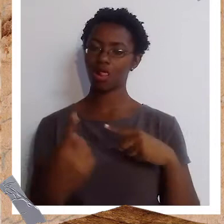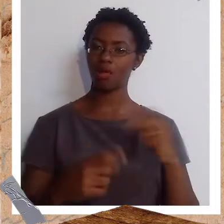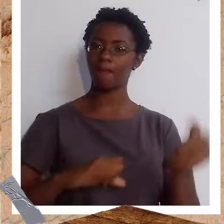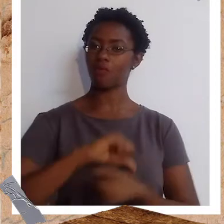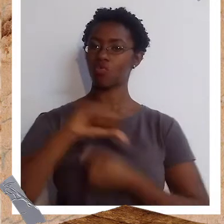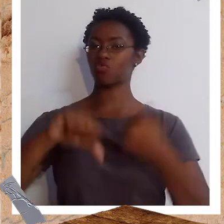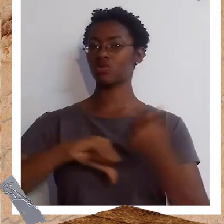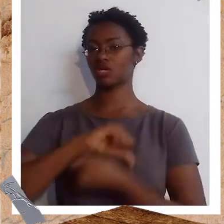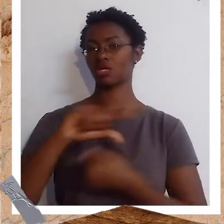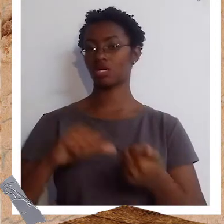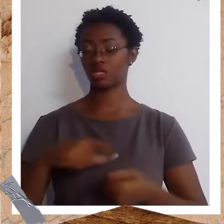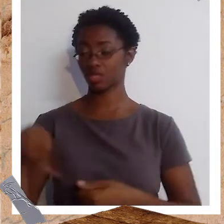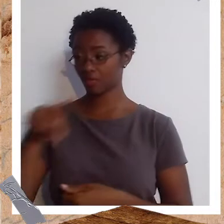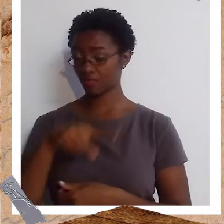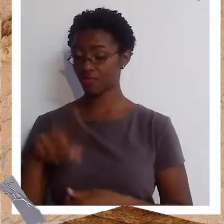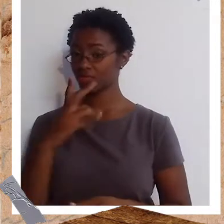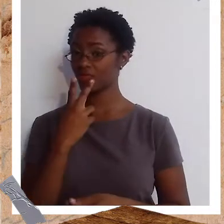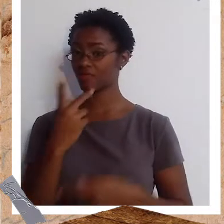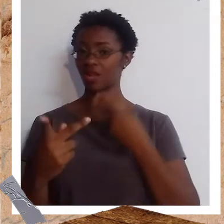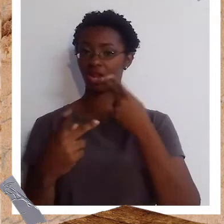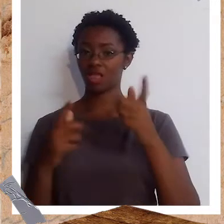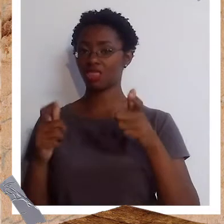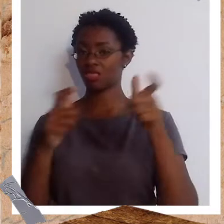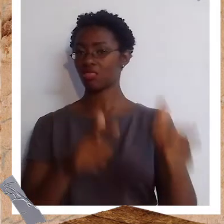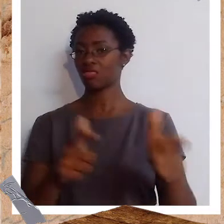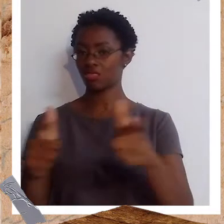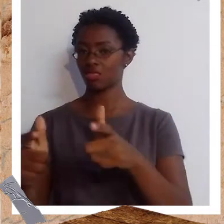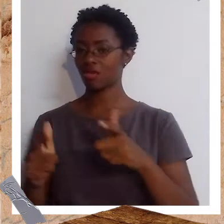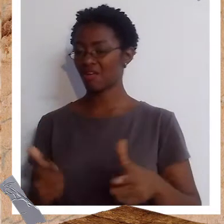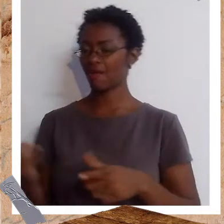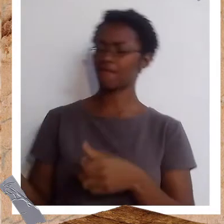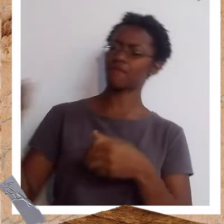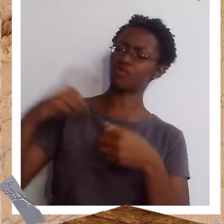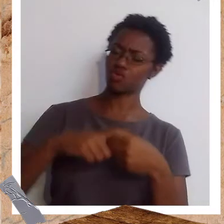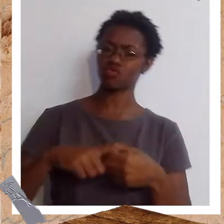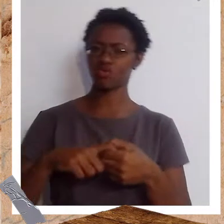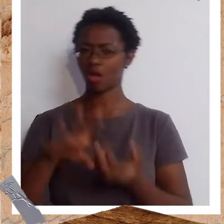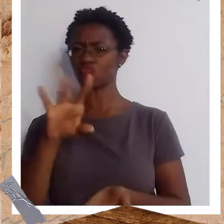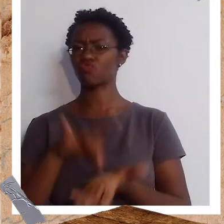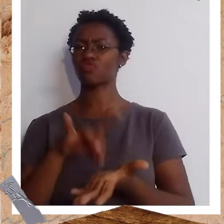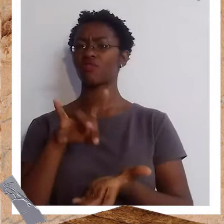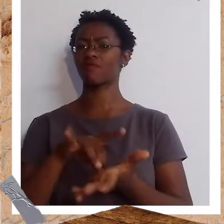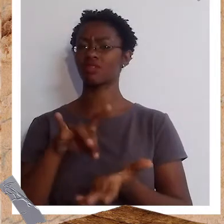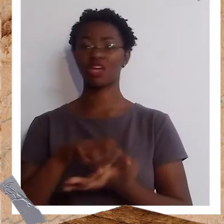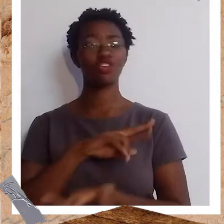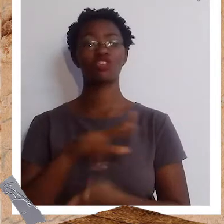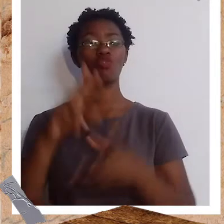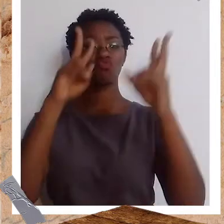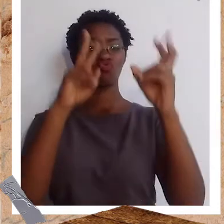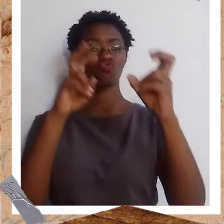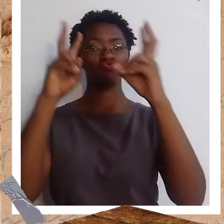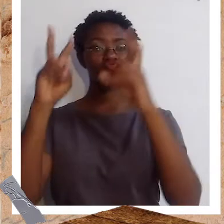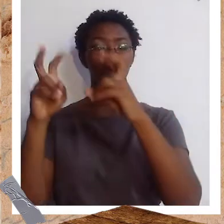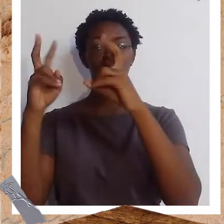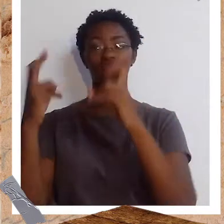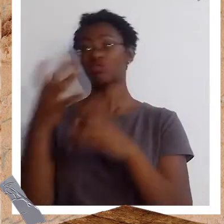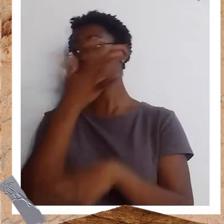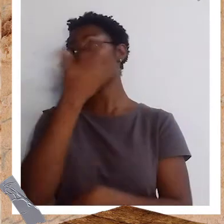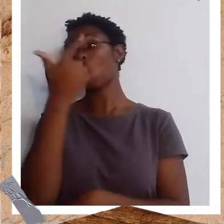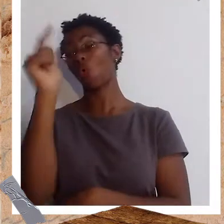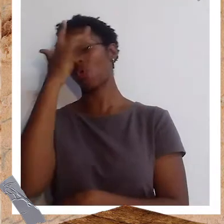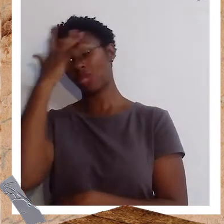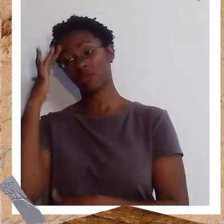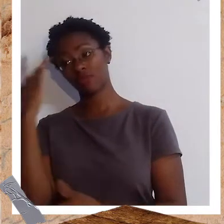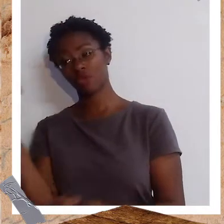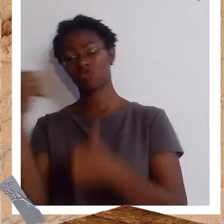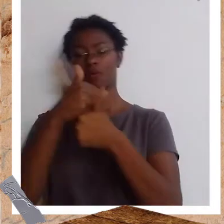tão ricamente esse lugar, vamos aos originais, em vez de irmos aos títulos dados por outras